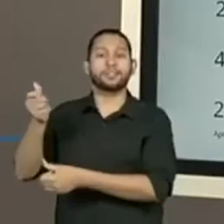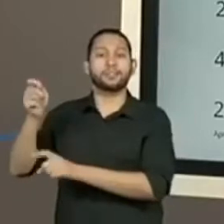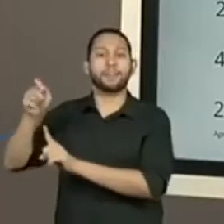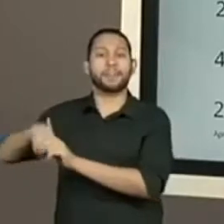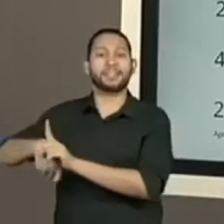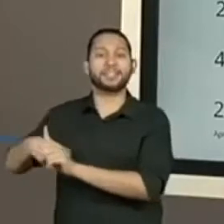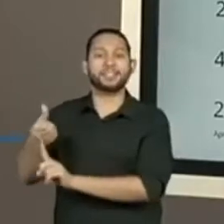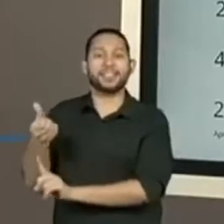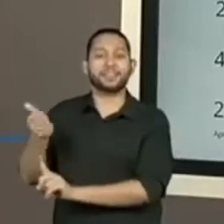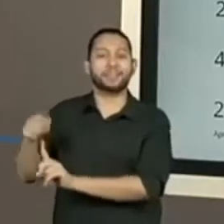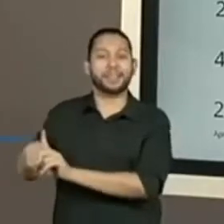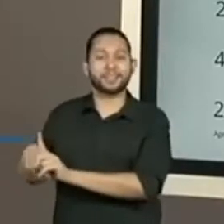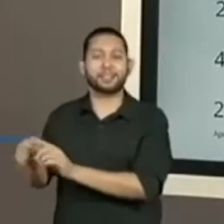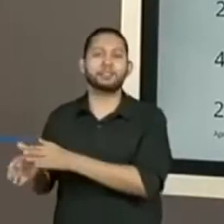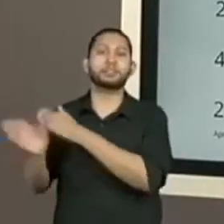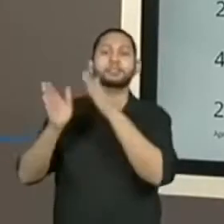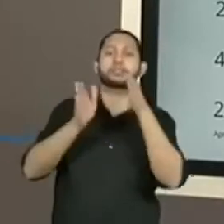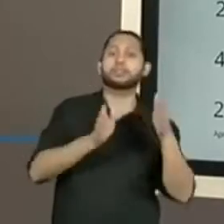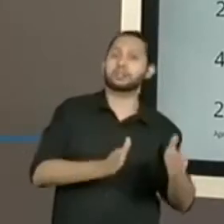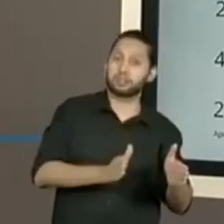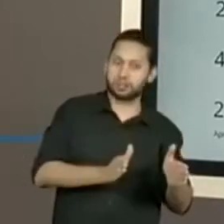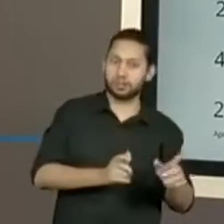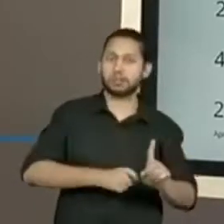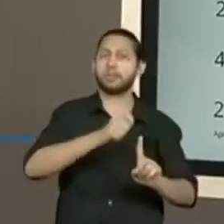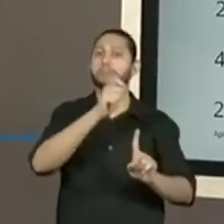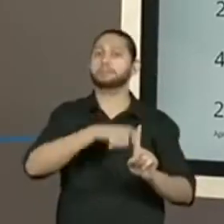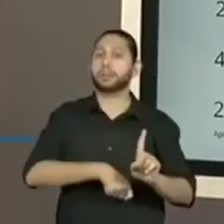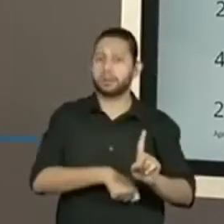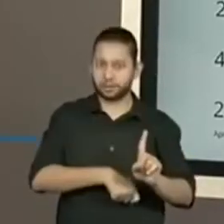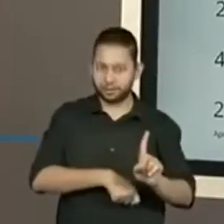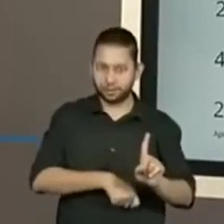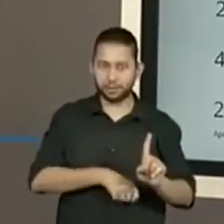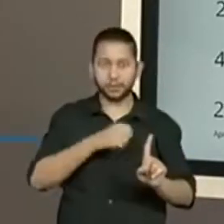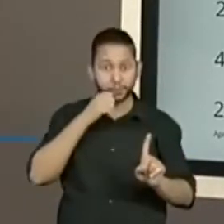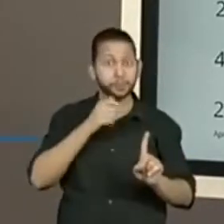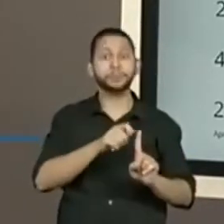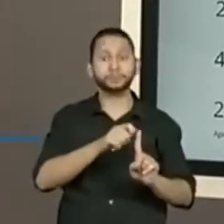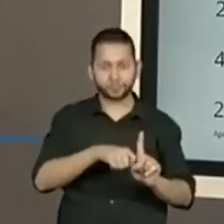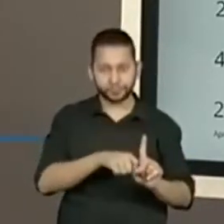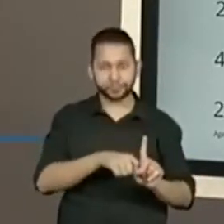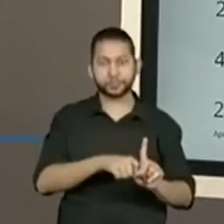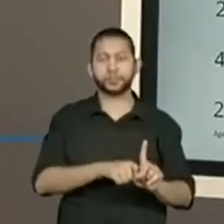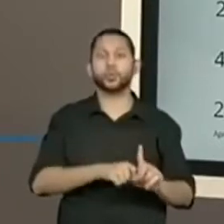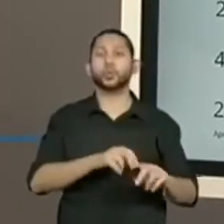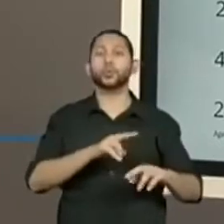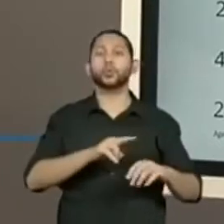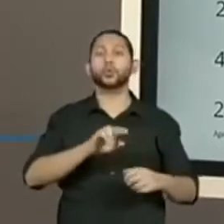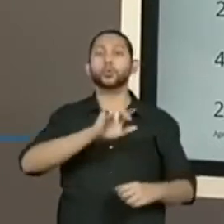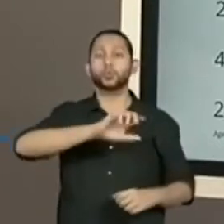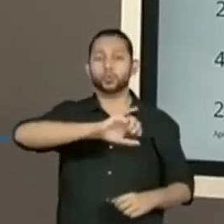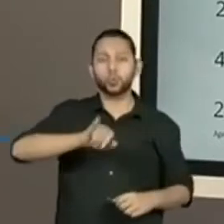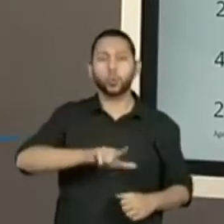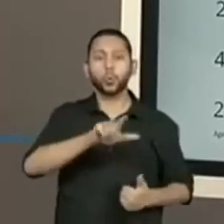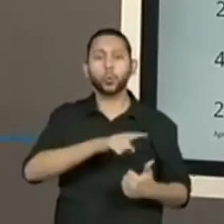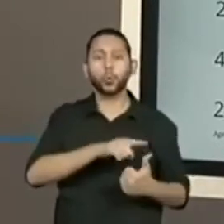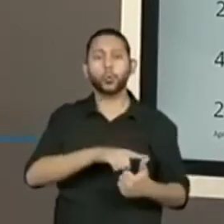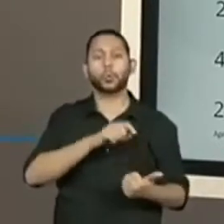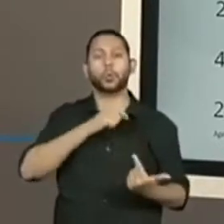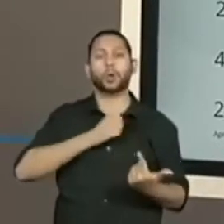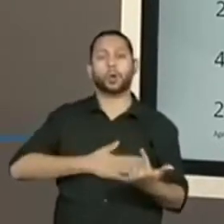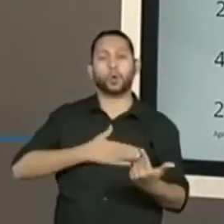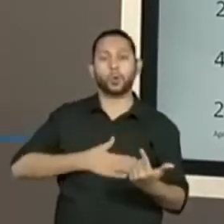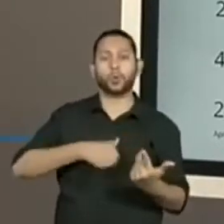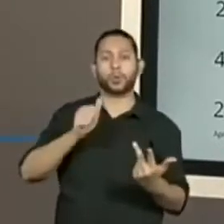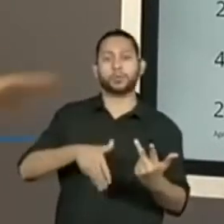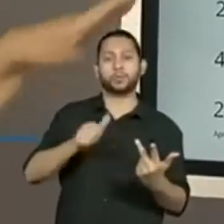daquilo que a gente precisa realizar, né? Da situação que a gente precisa resolver. Então, por isso também entender a situação